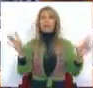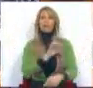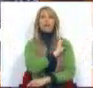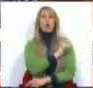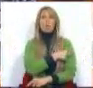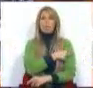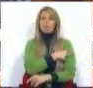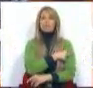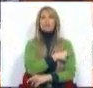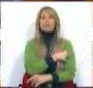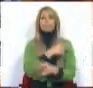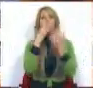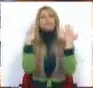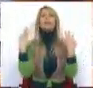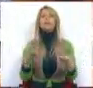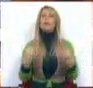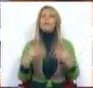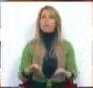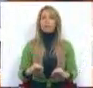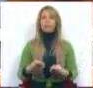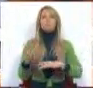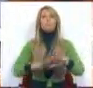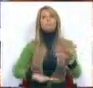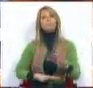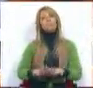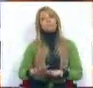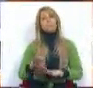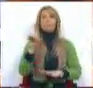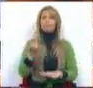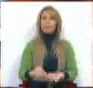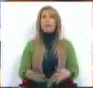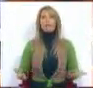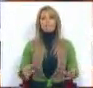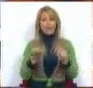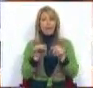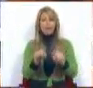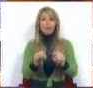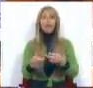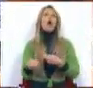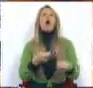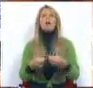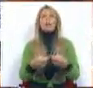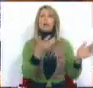competências e, naturalmente, fazermos com que também aí as